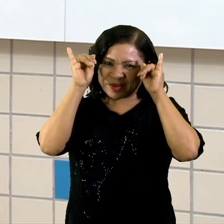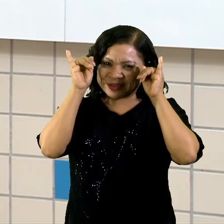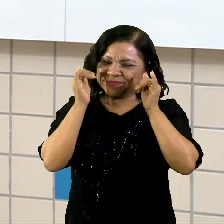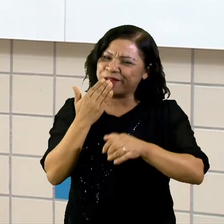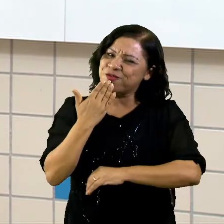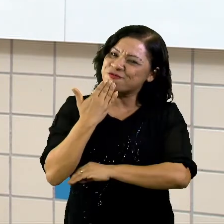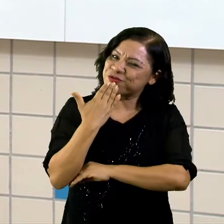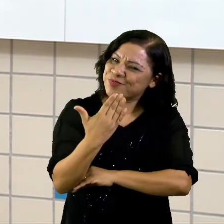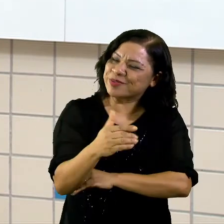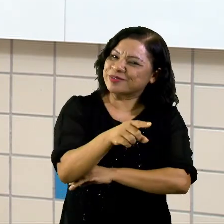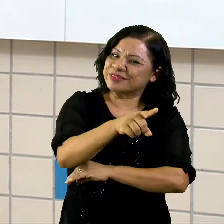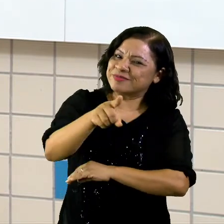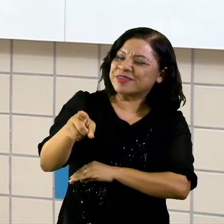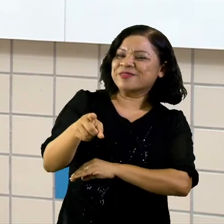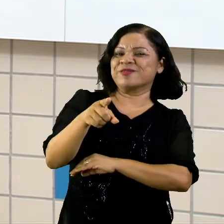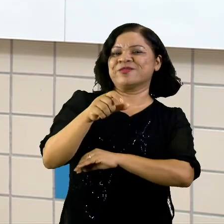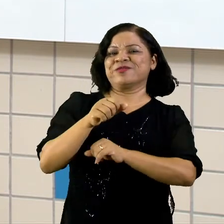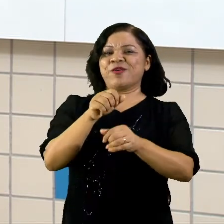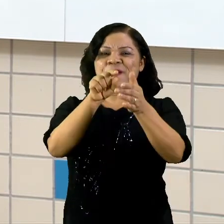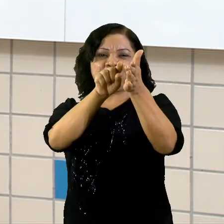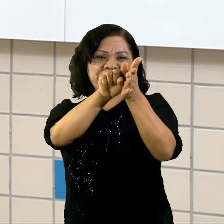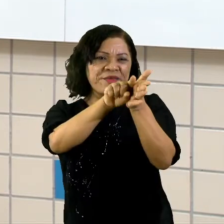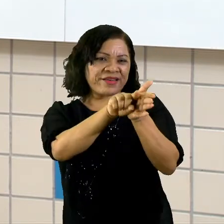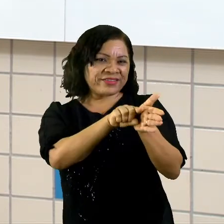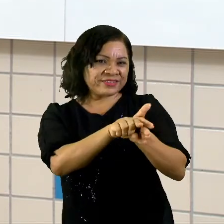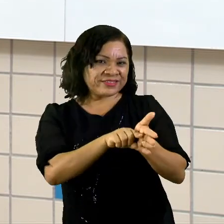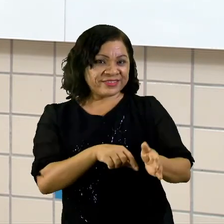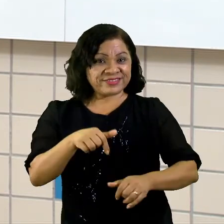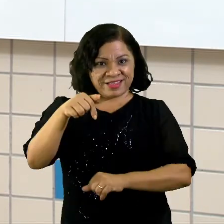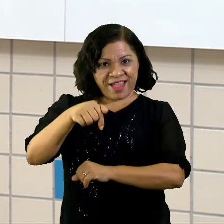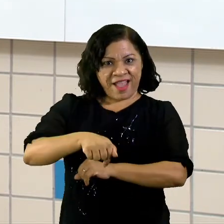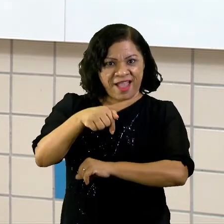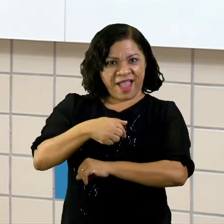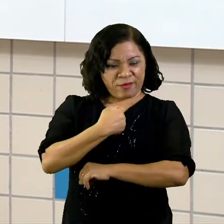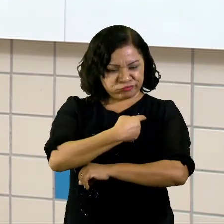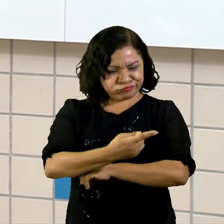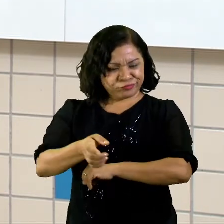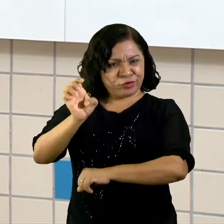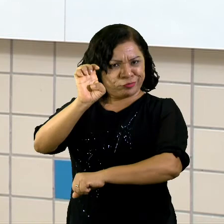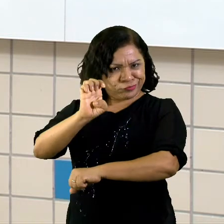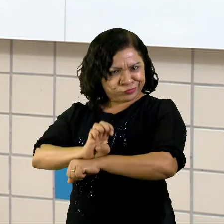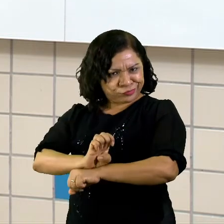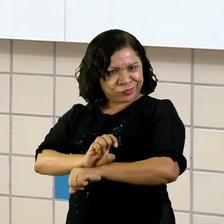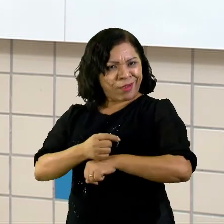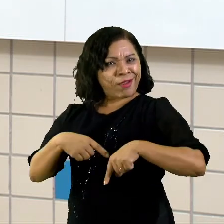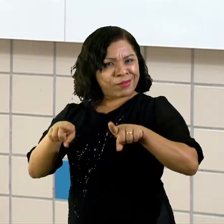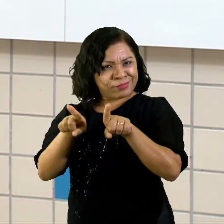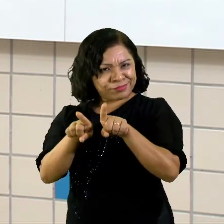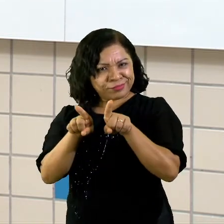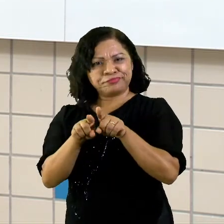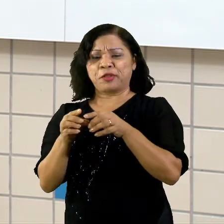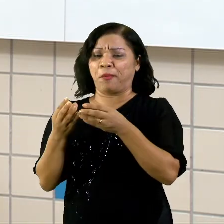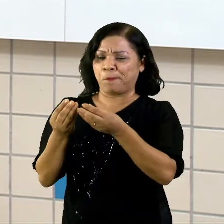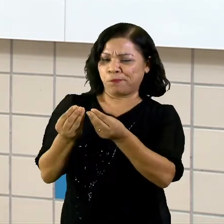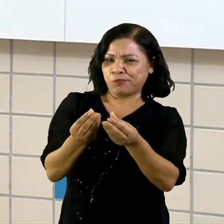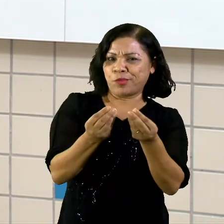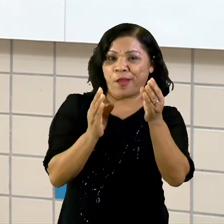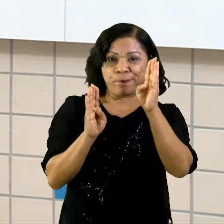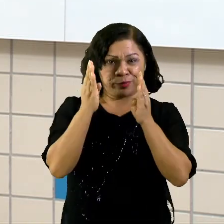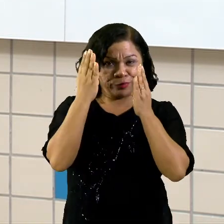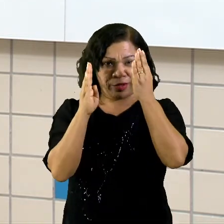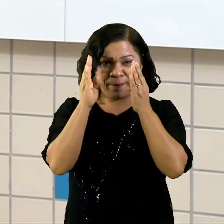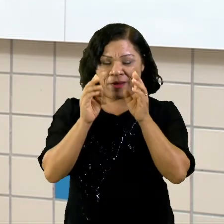casa pesquisar. No nosso estado, nós temos muitas festas populares. Coloca lá,